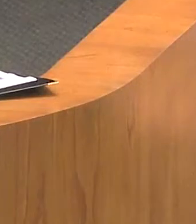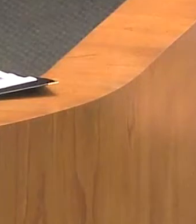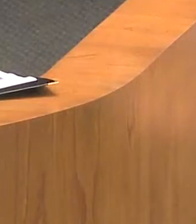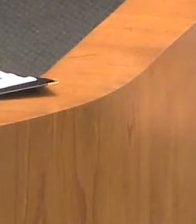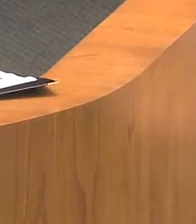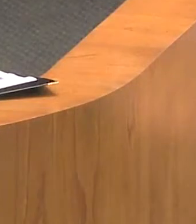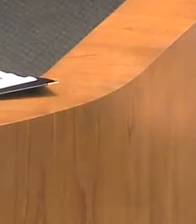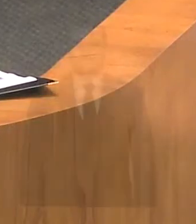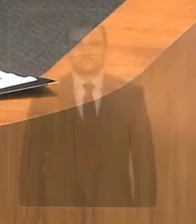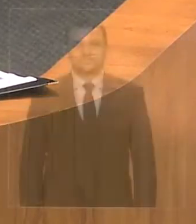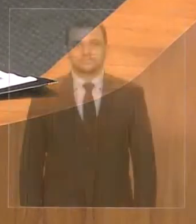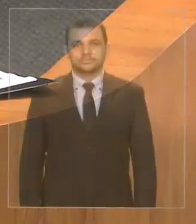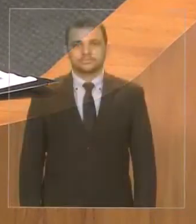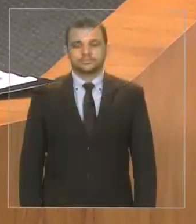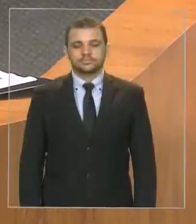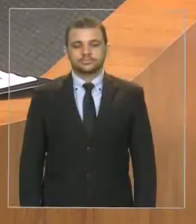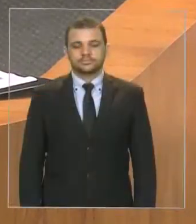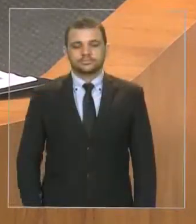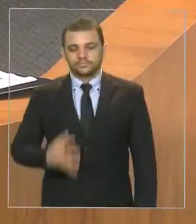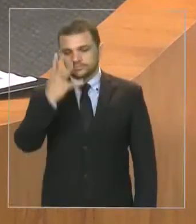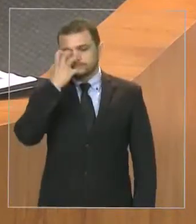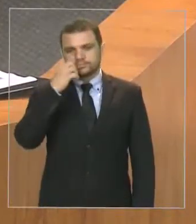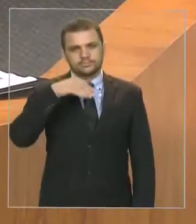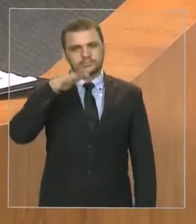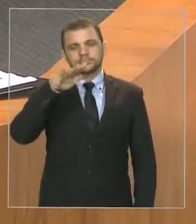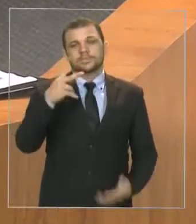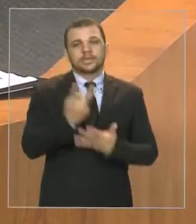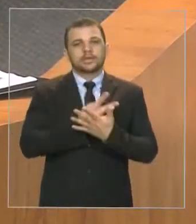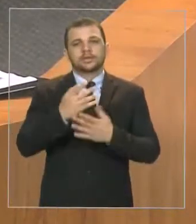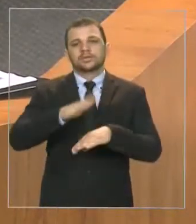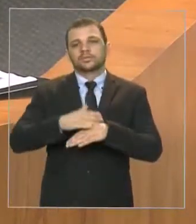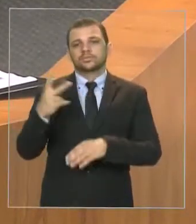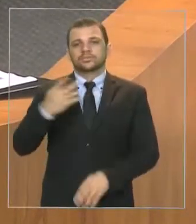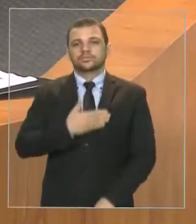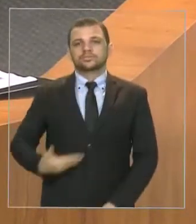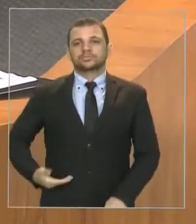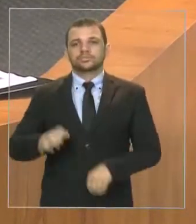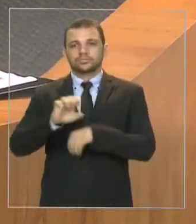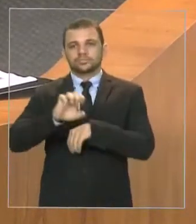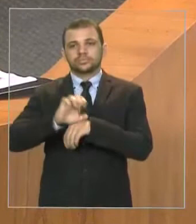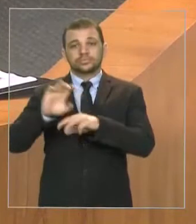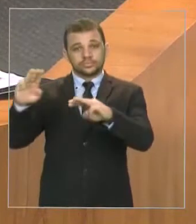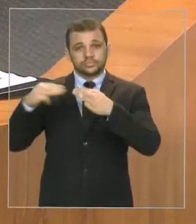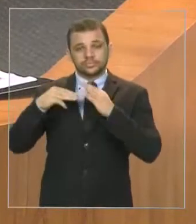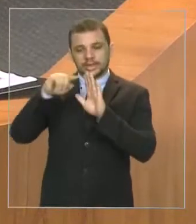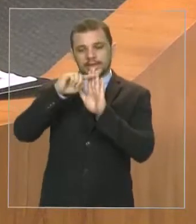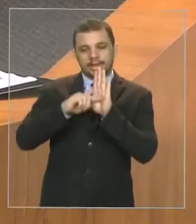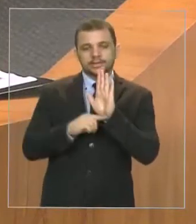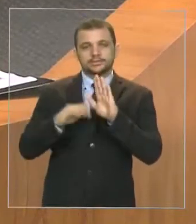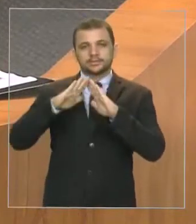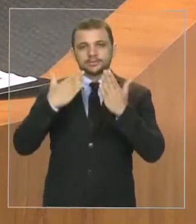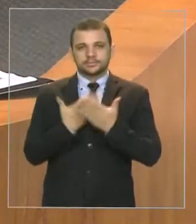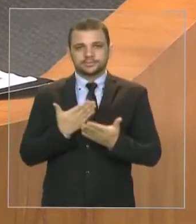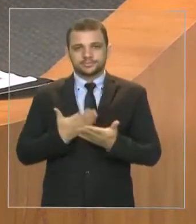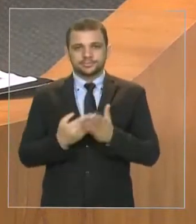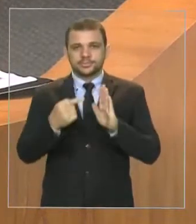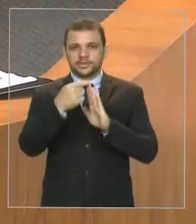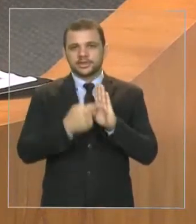de vícios, cheia de erros, cheia de incoerências, cheia de mentiras.